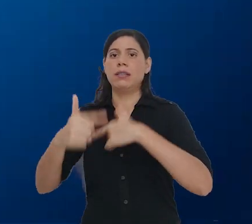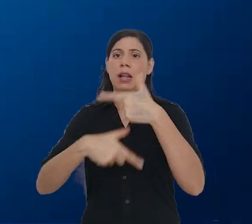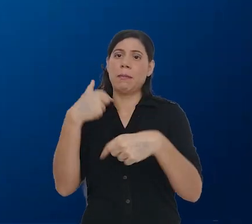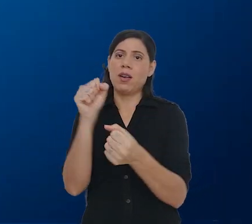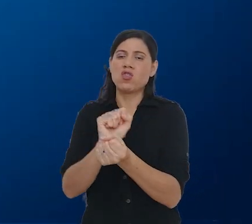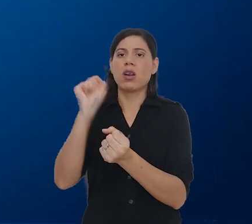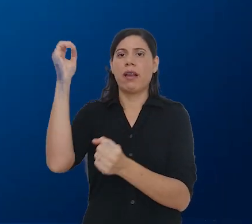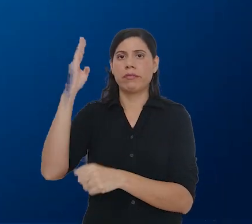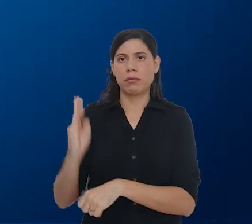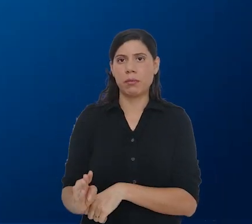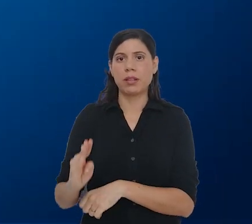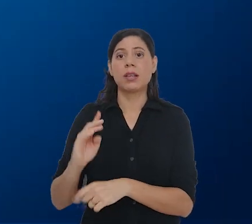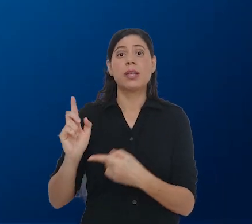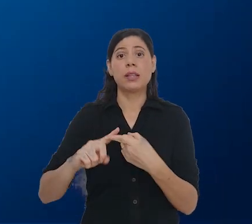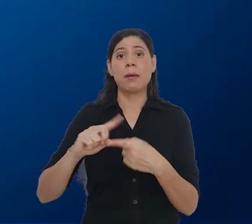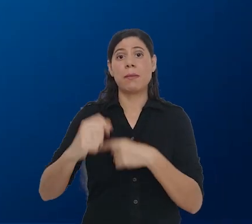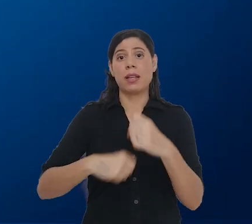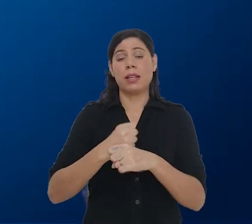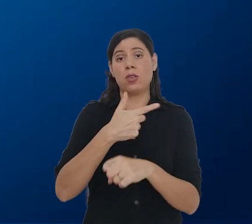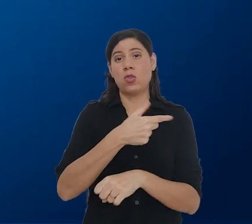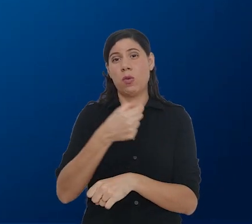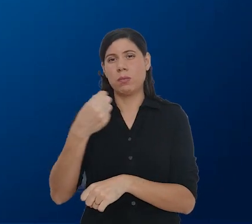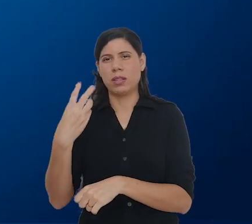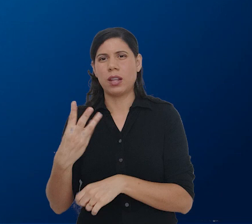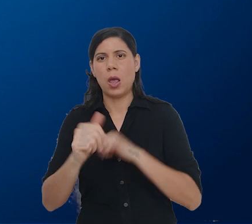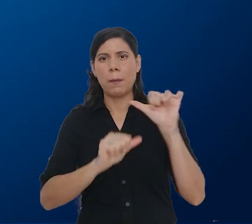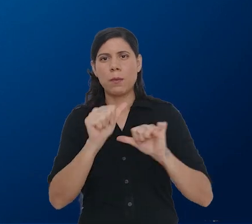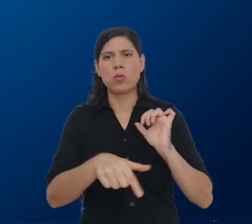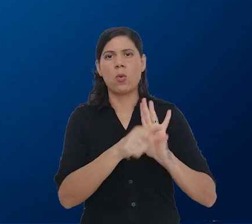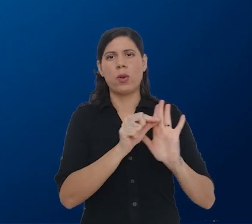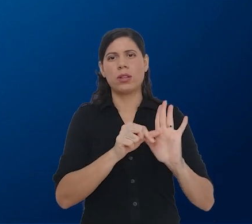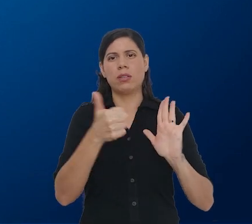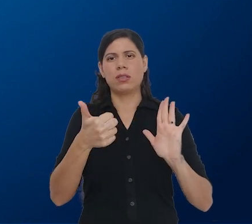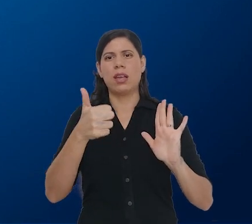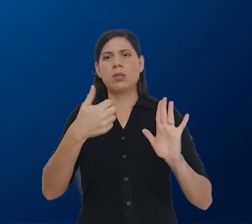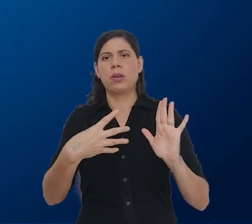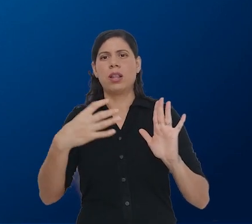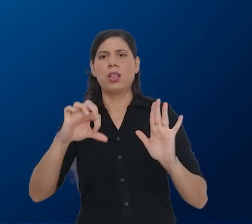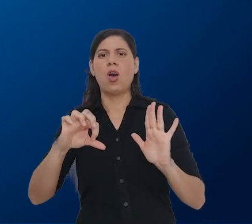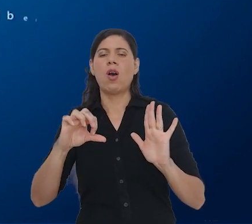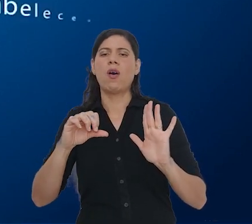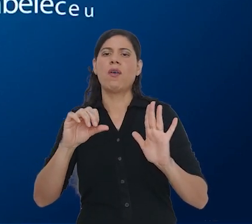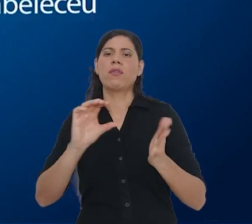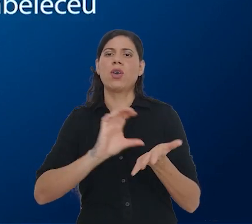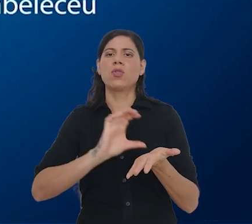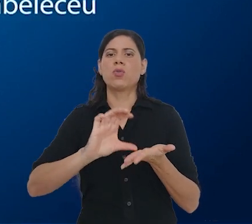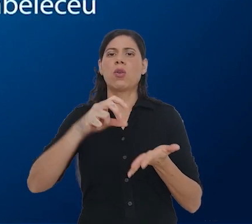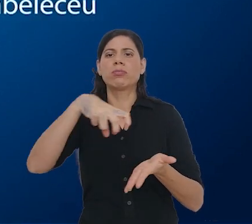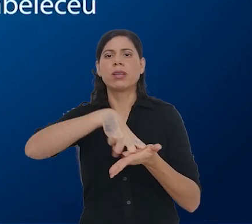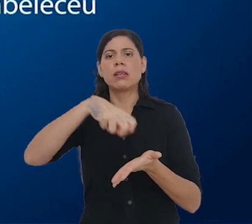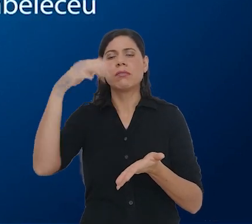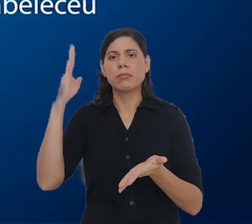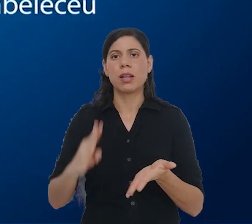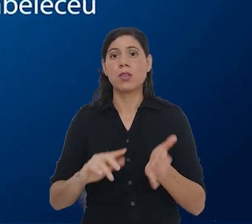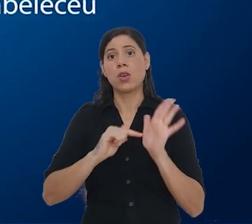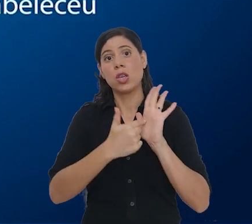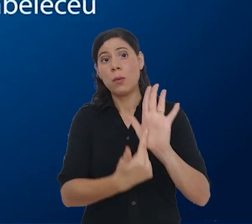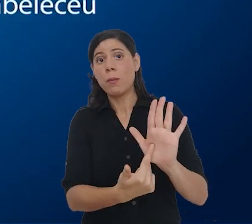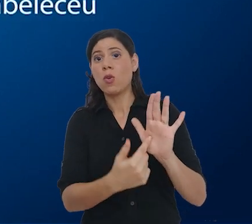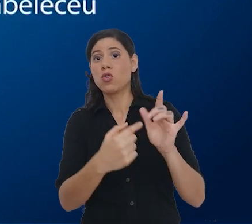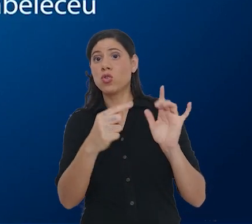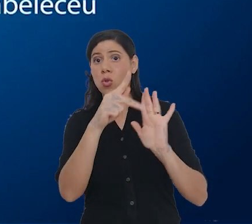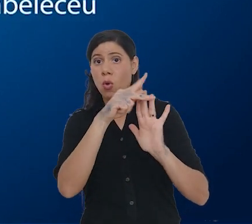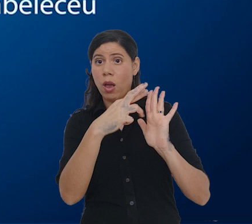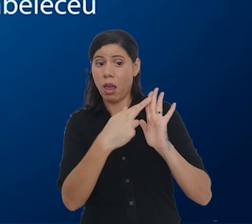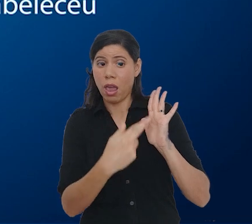Também ocorreu em 2003 a alteração do artigo 149 do Código Penal brasileiro, que passou a indicar as hipóteses em